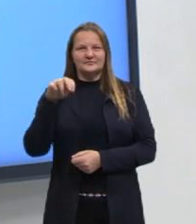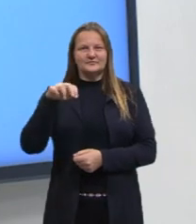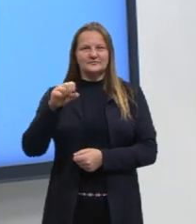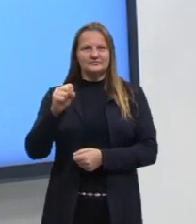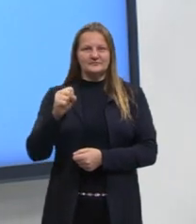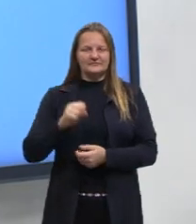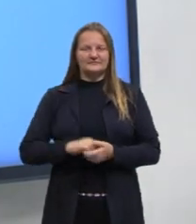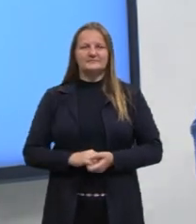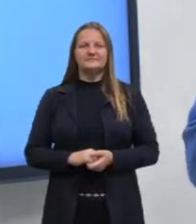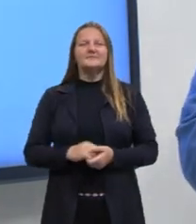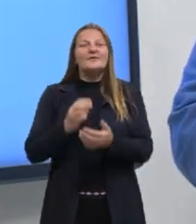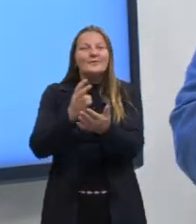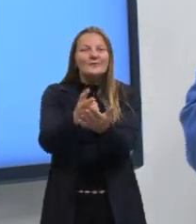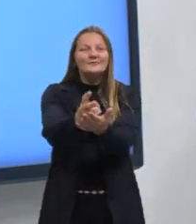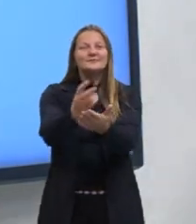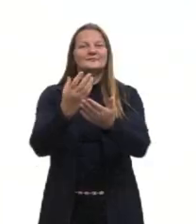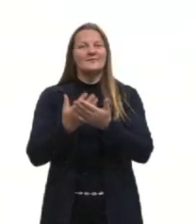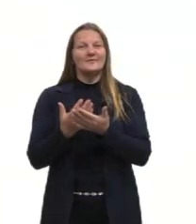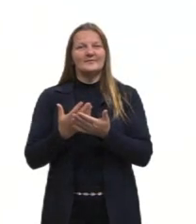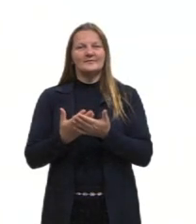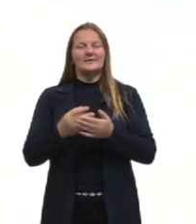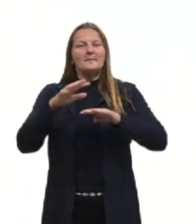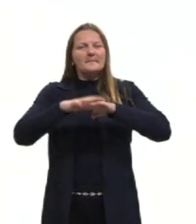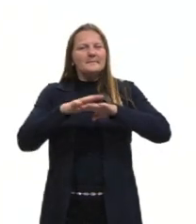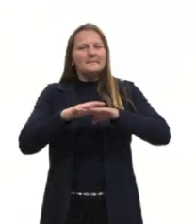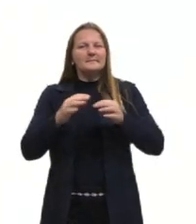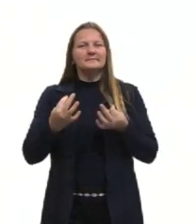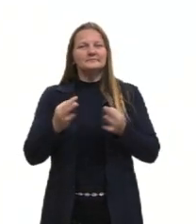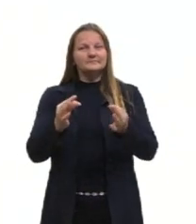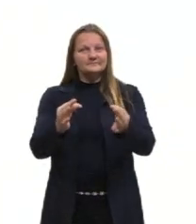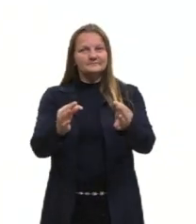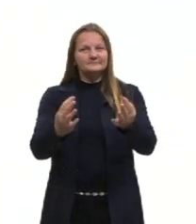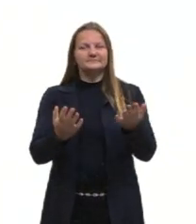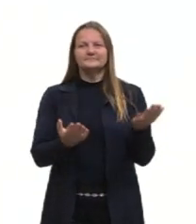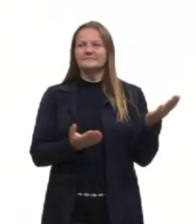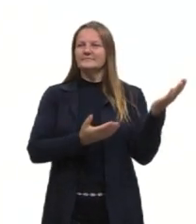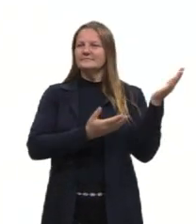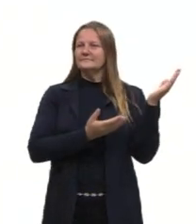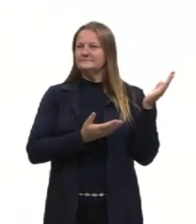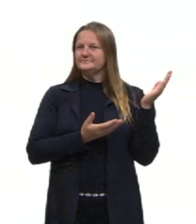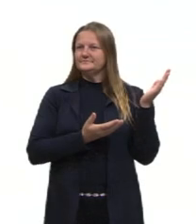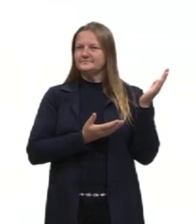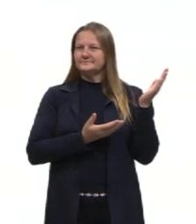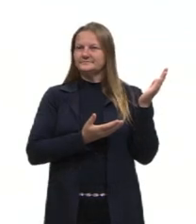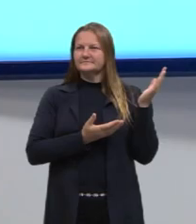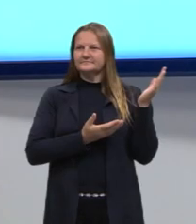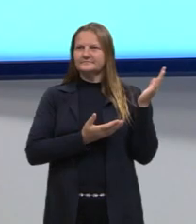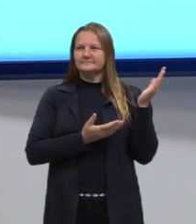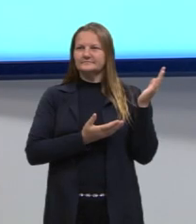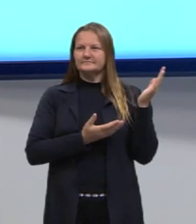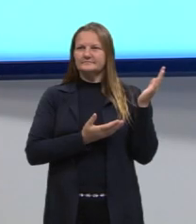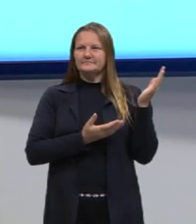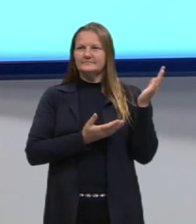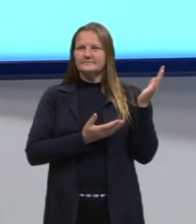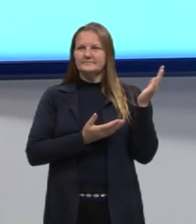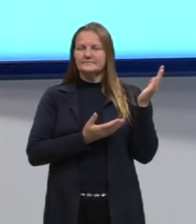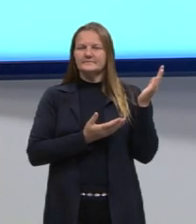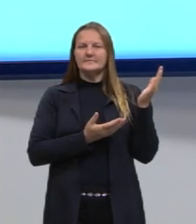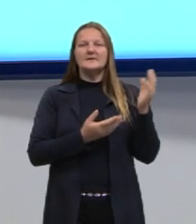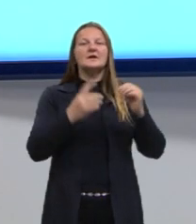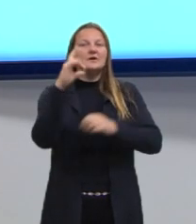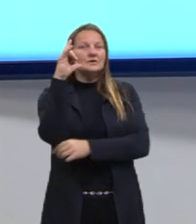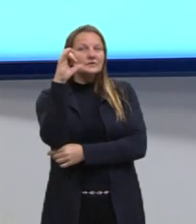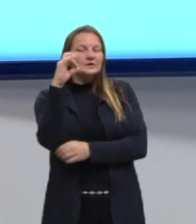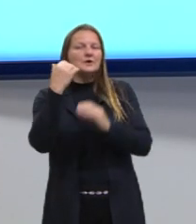dar continuidade nas nossas aulas de matemática eu deixo aí na tela para vocês o Instagram e o e-mail